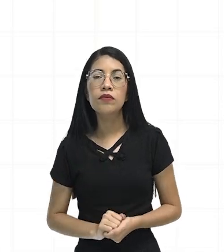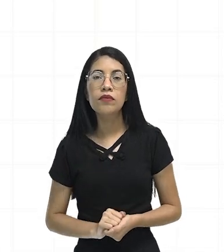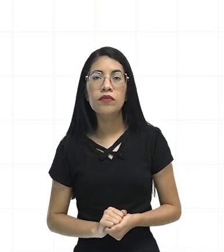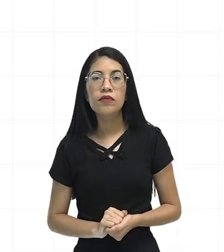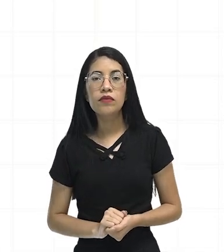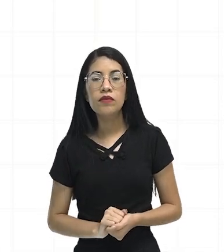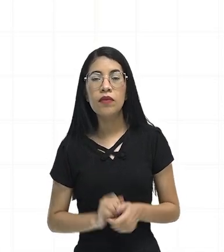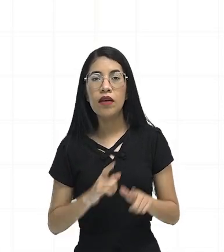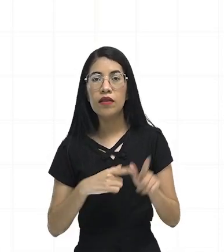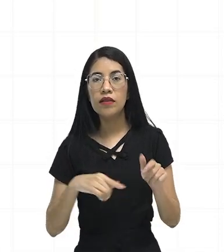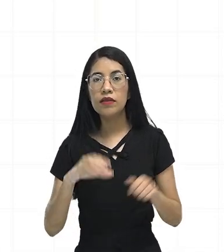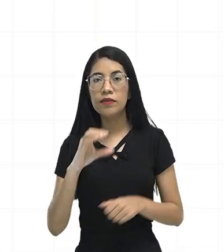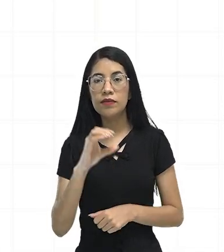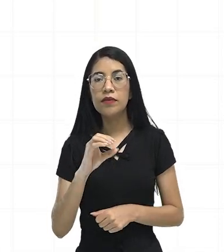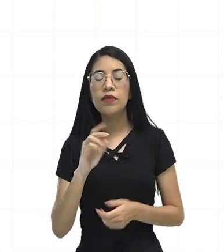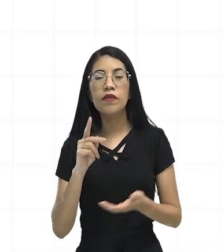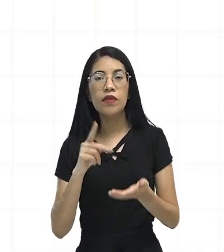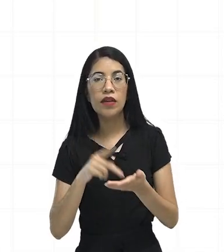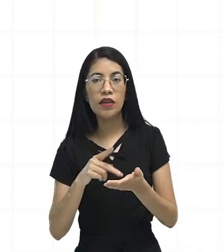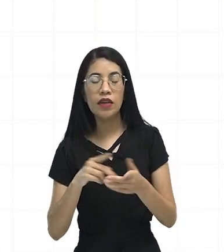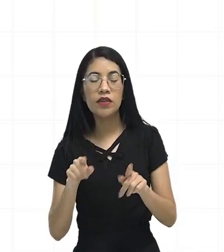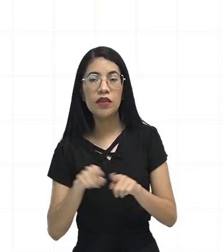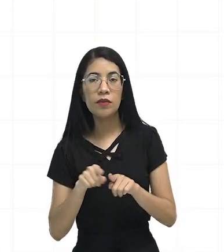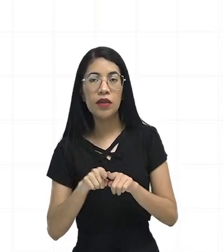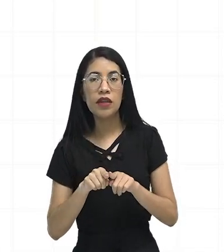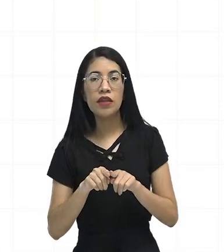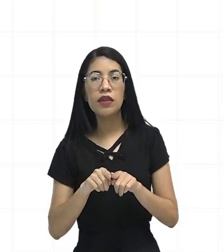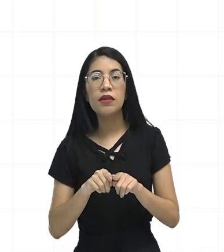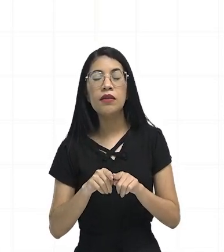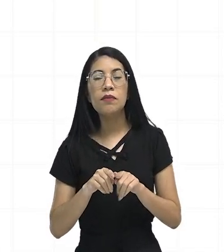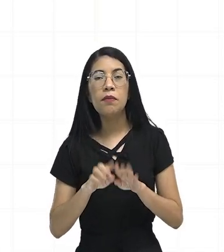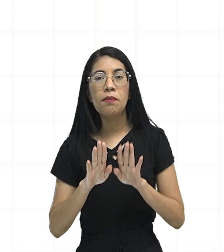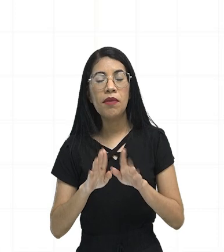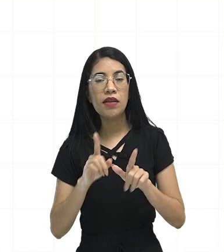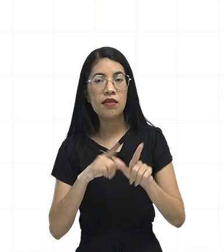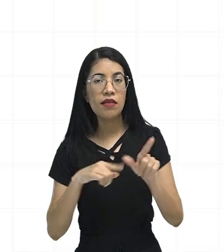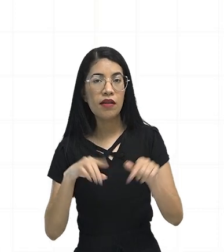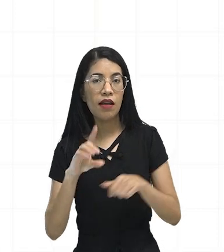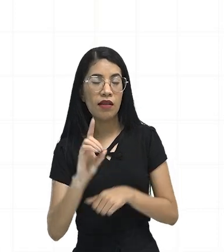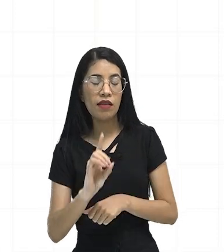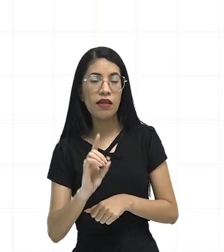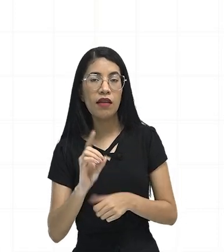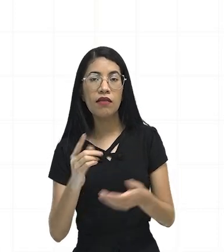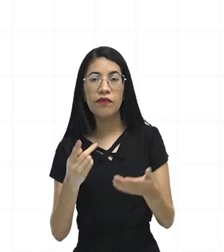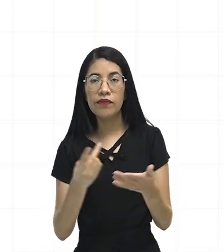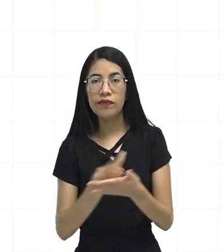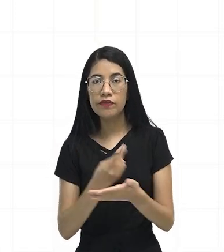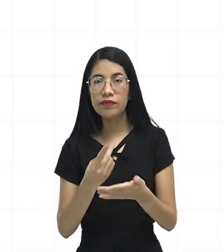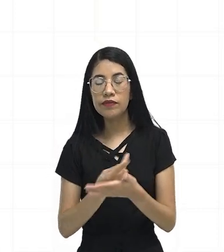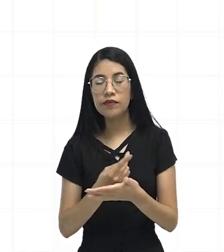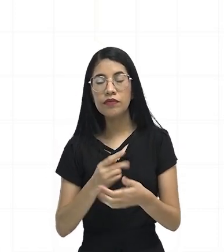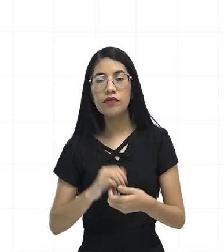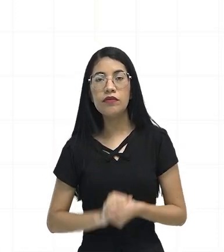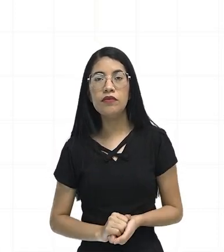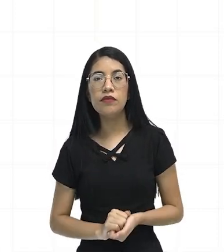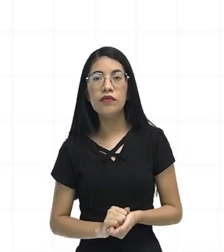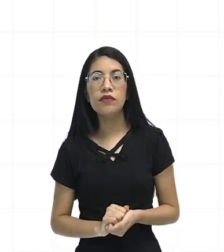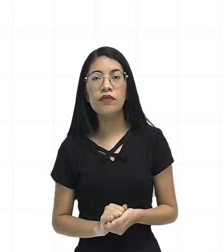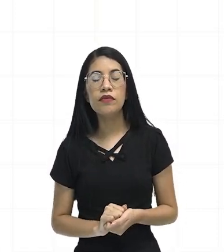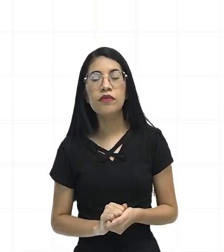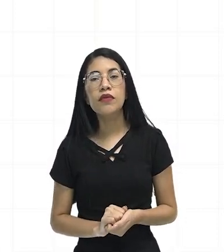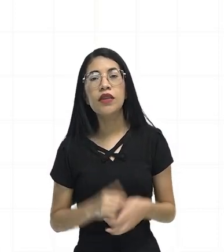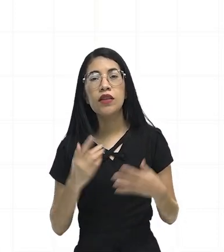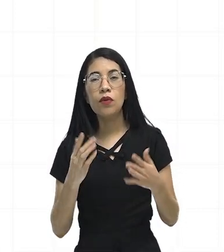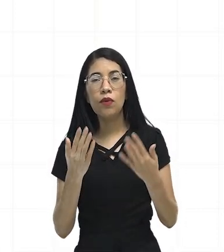A letra C é verdadeira e somente a letra D é falsa, né? Então nesse caso aqui,